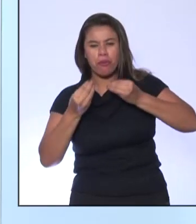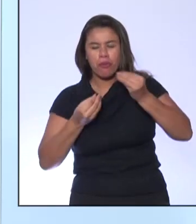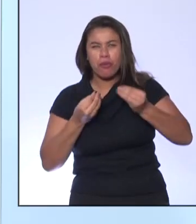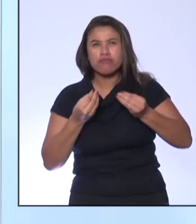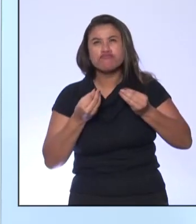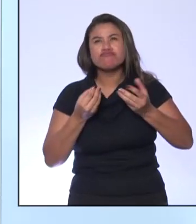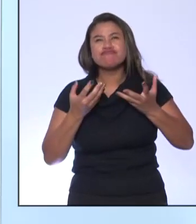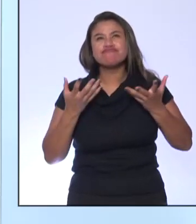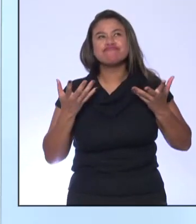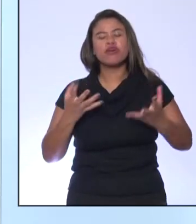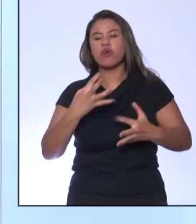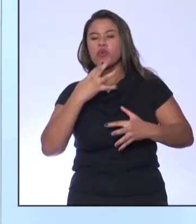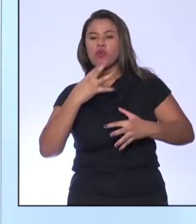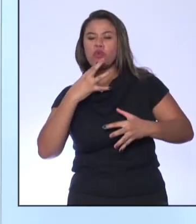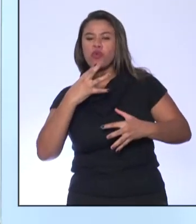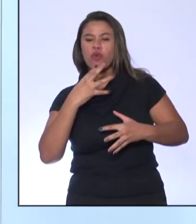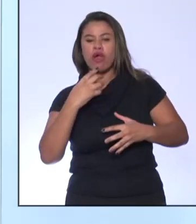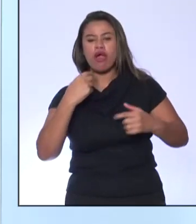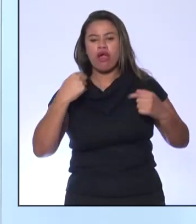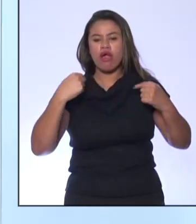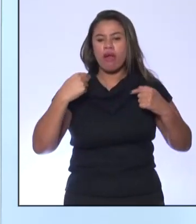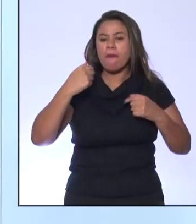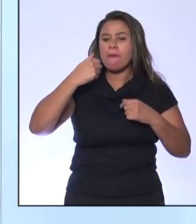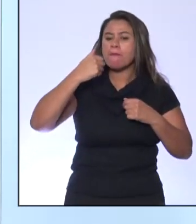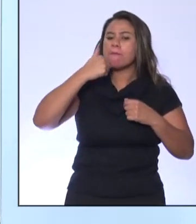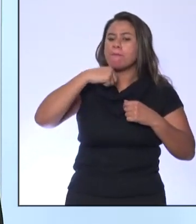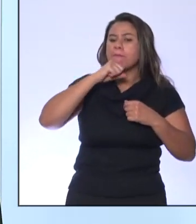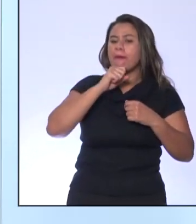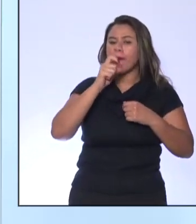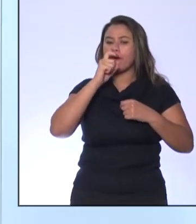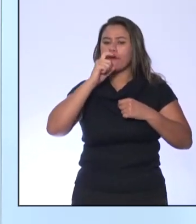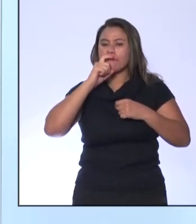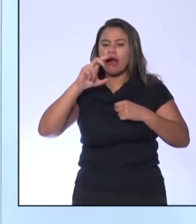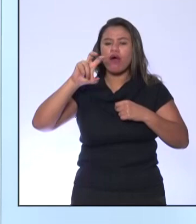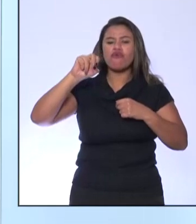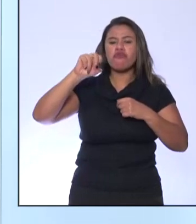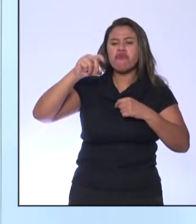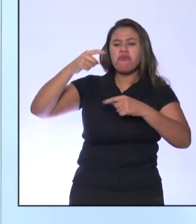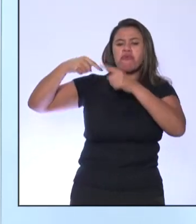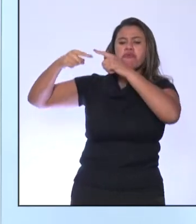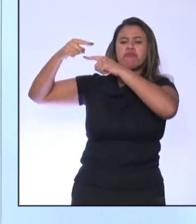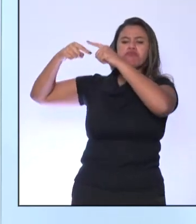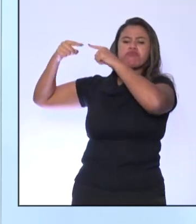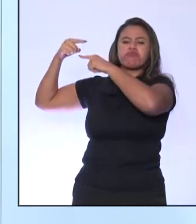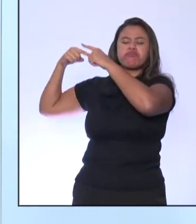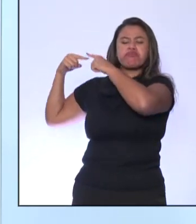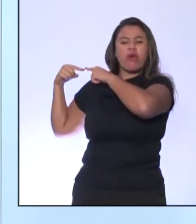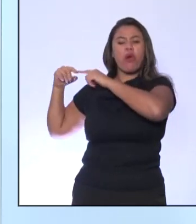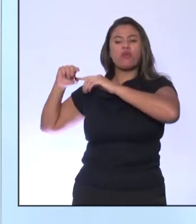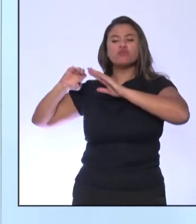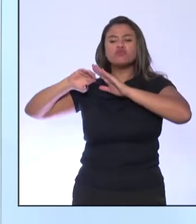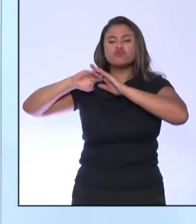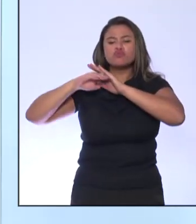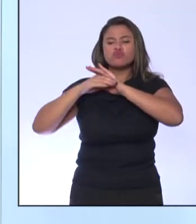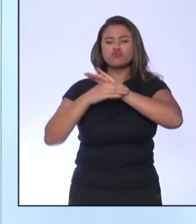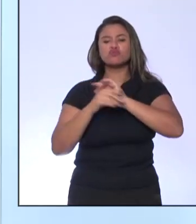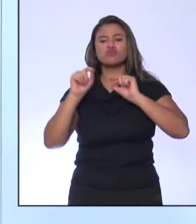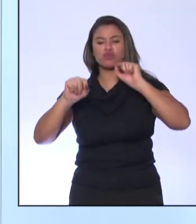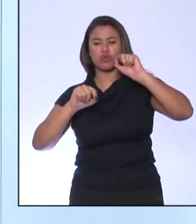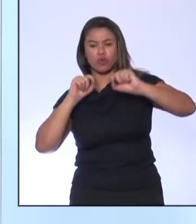procurar conhecer quem são os nossos antepassados, quais são as nossas tradições, qual é a